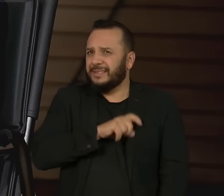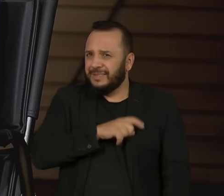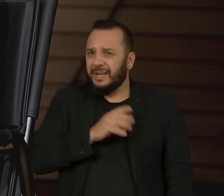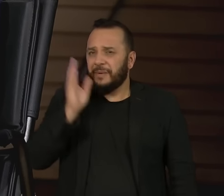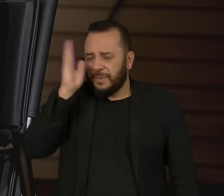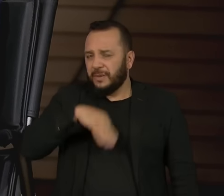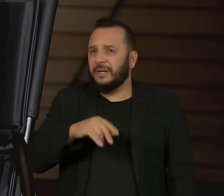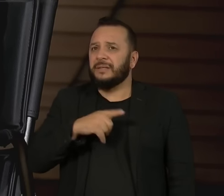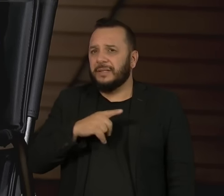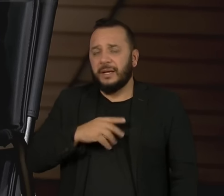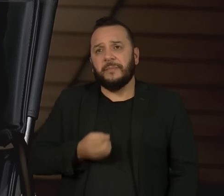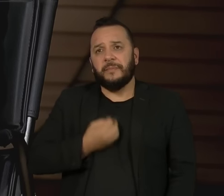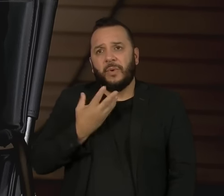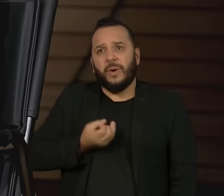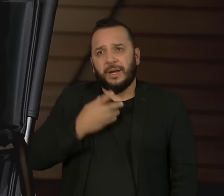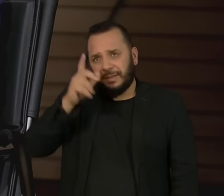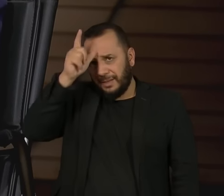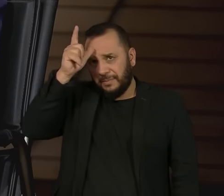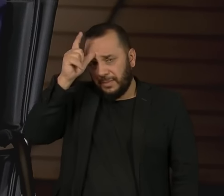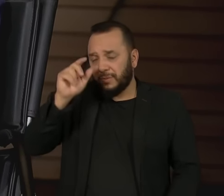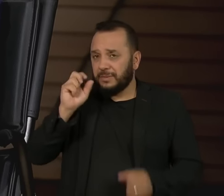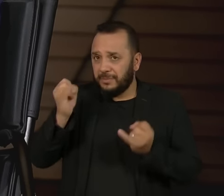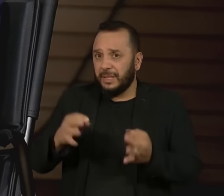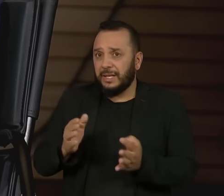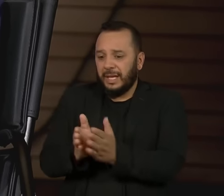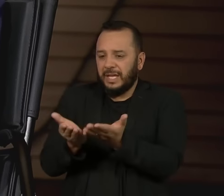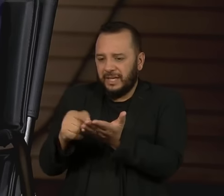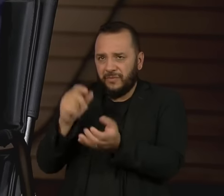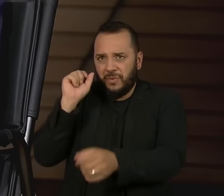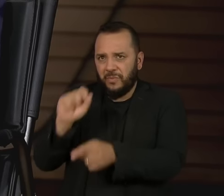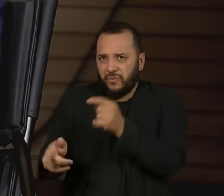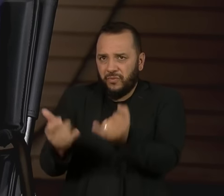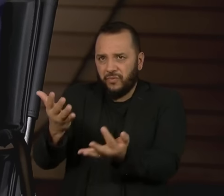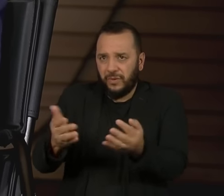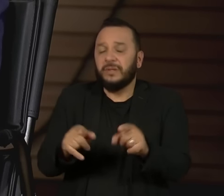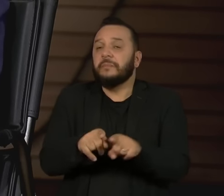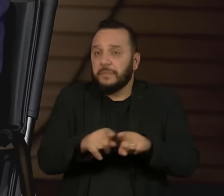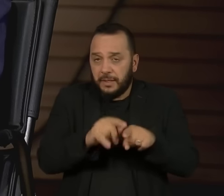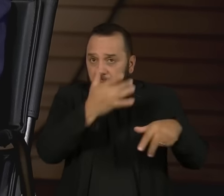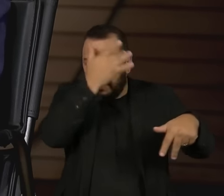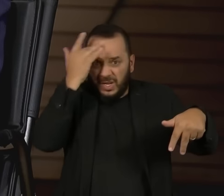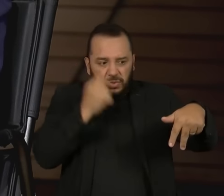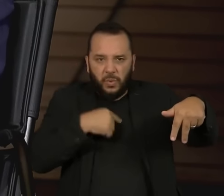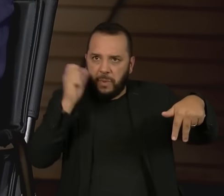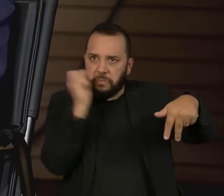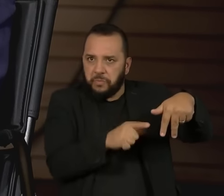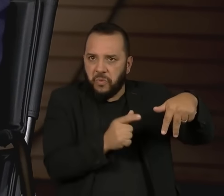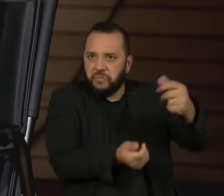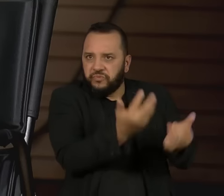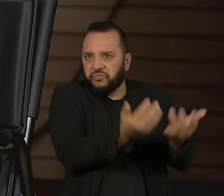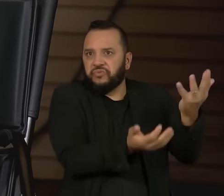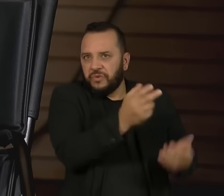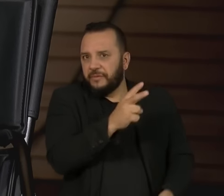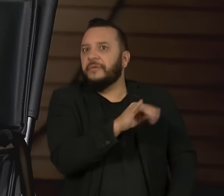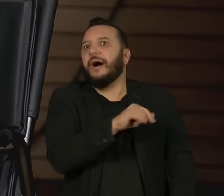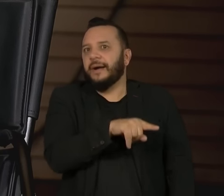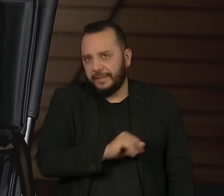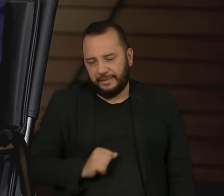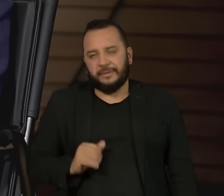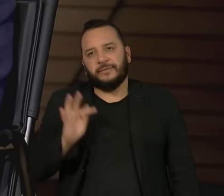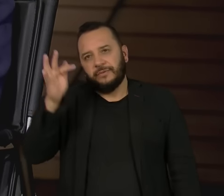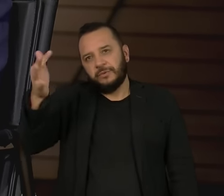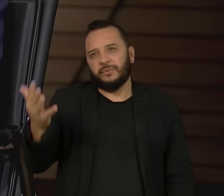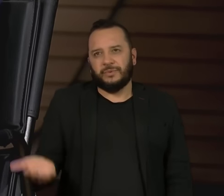um poeta alemão, dizia, se queimamos livros, o próximo será o ser humano. E ele tinha razão, porque aconteceu no passado. Sim. Queimaram livros e queimavam seres humanos,